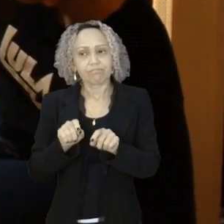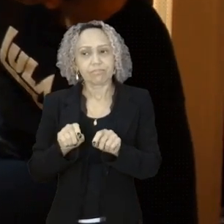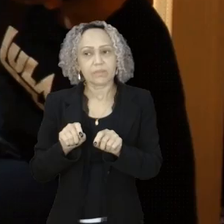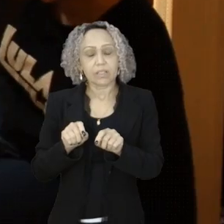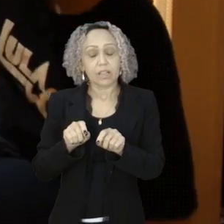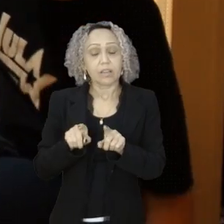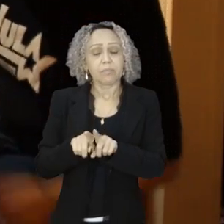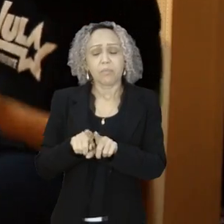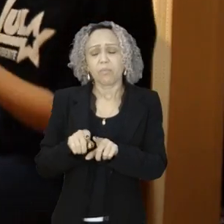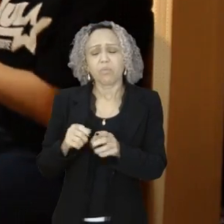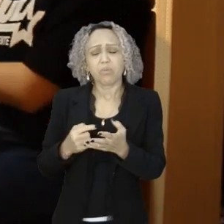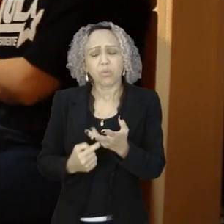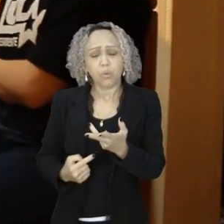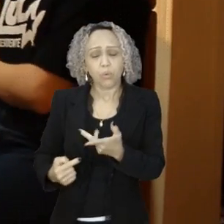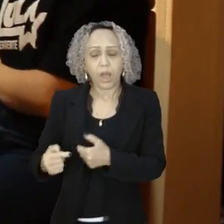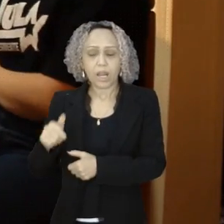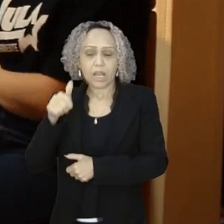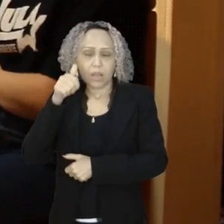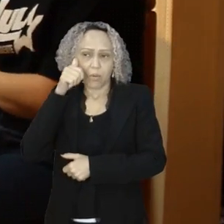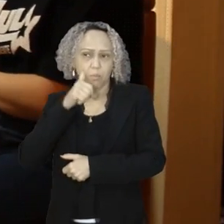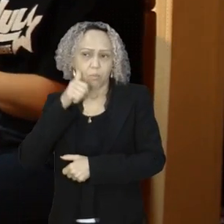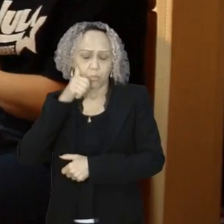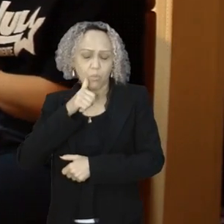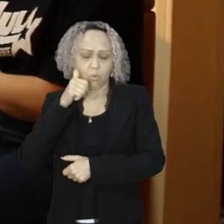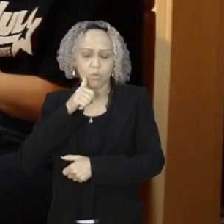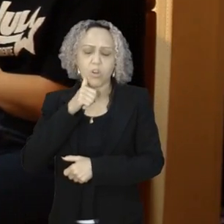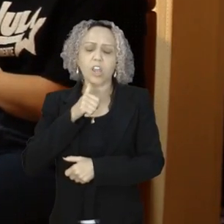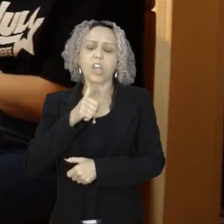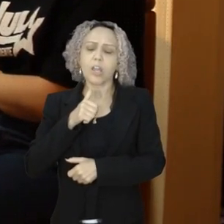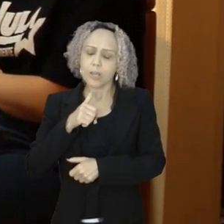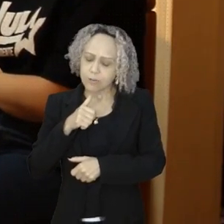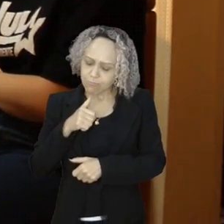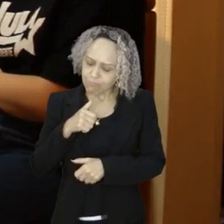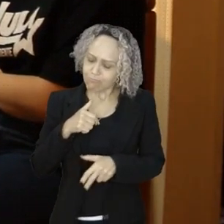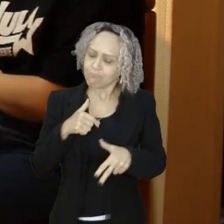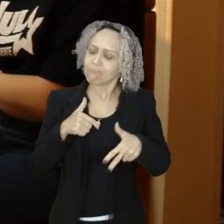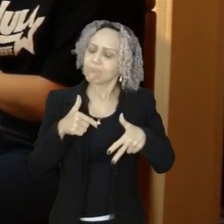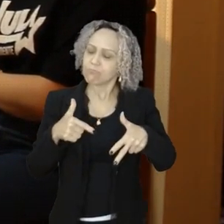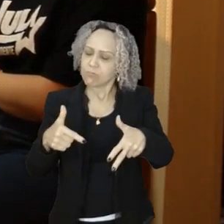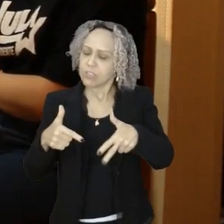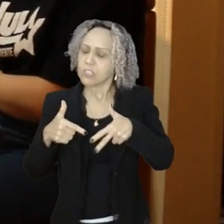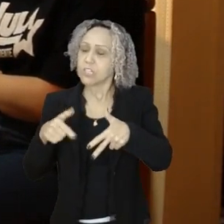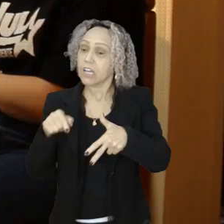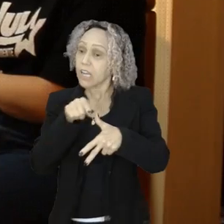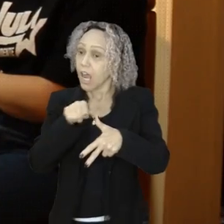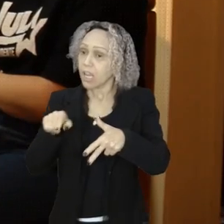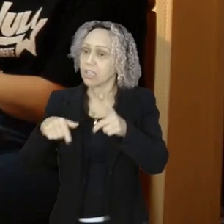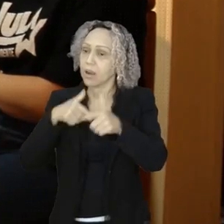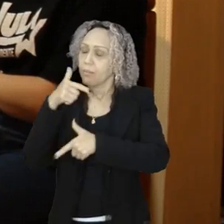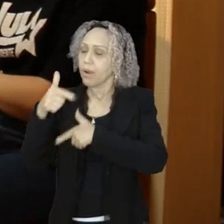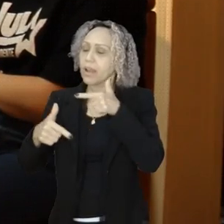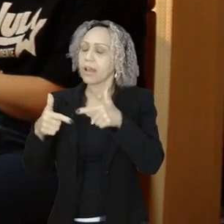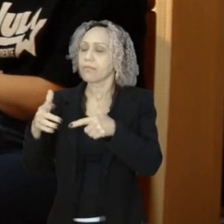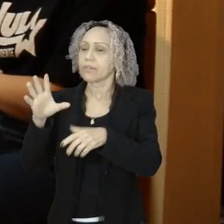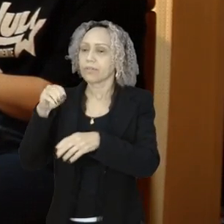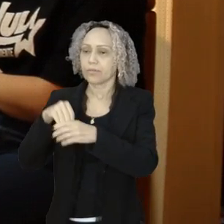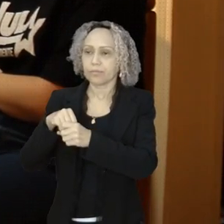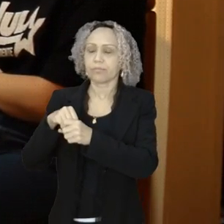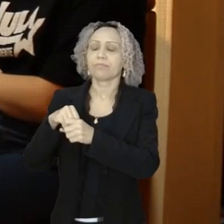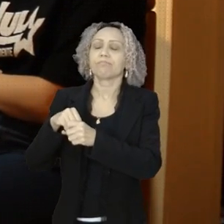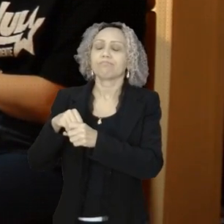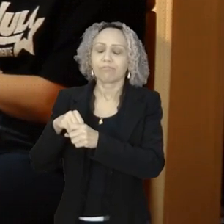Várias mulheres companheiras, né? Eram bancárias, né? E militantes, e uma da direção do sindicato.